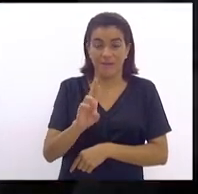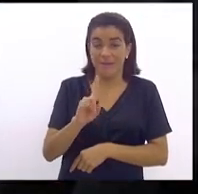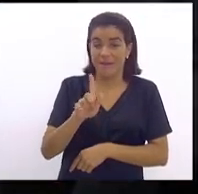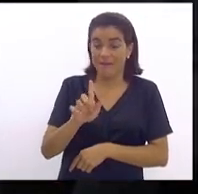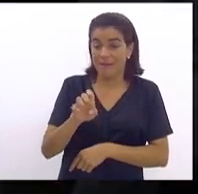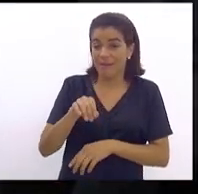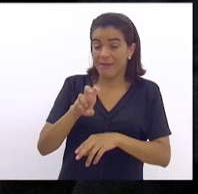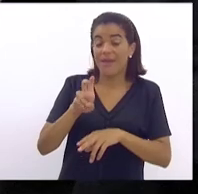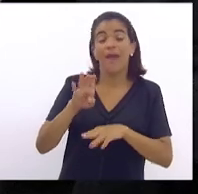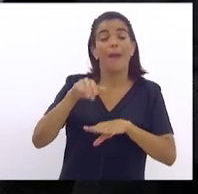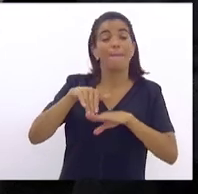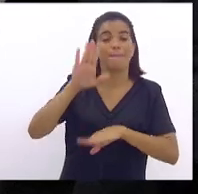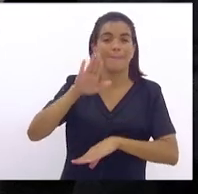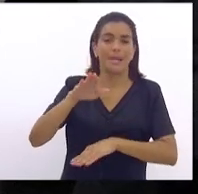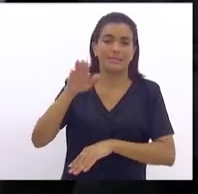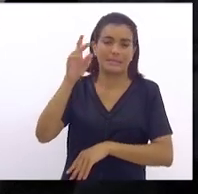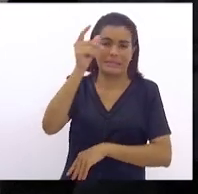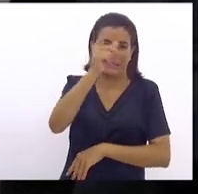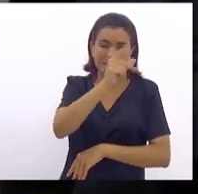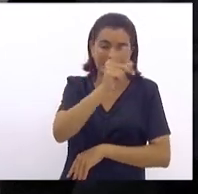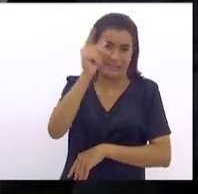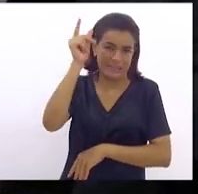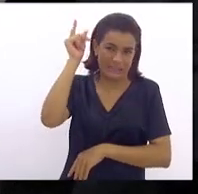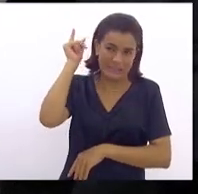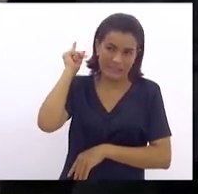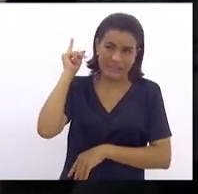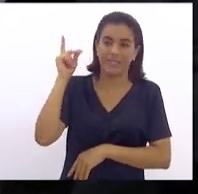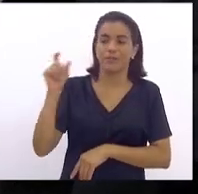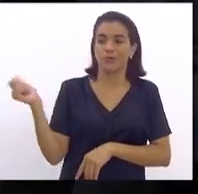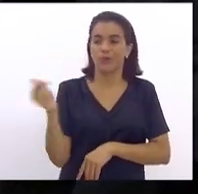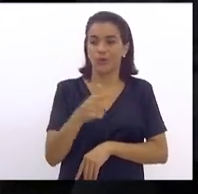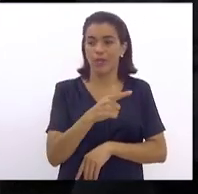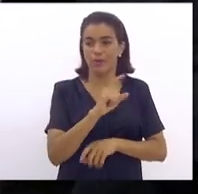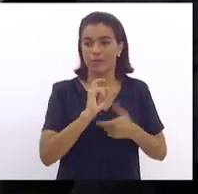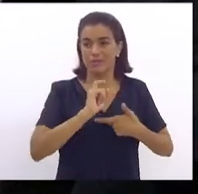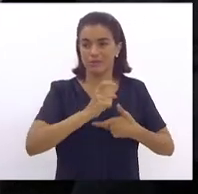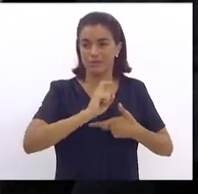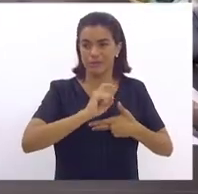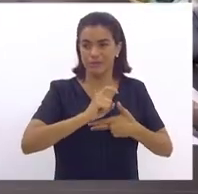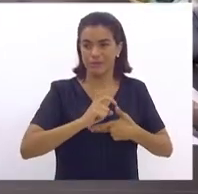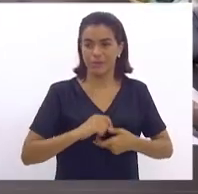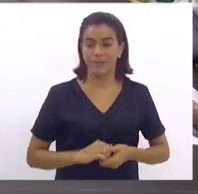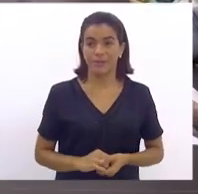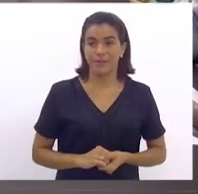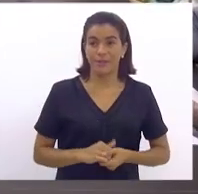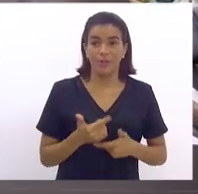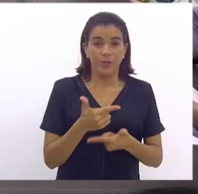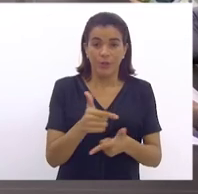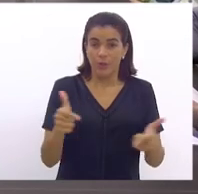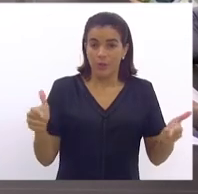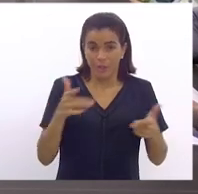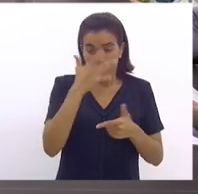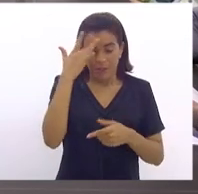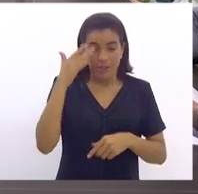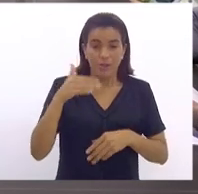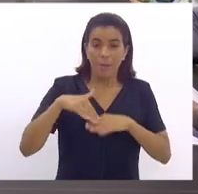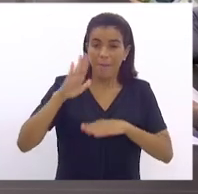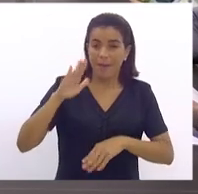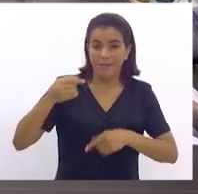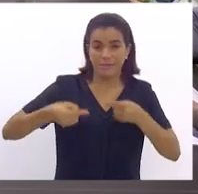estar entrando em contato com o executivo a respeito da matéria. Não havendo mais quem queira discutir,